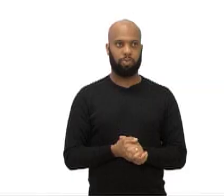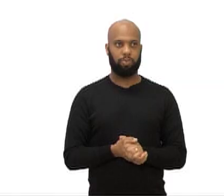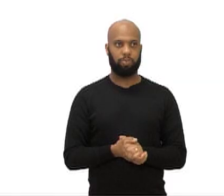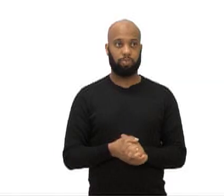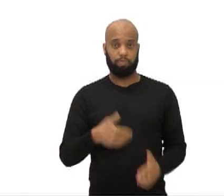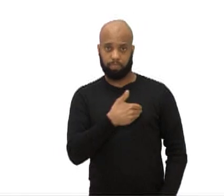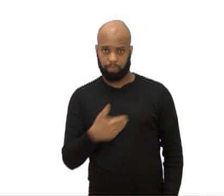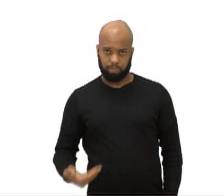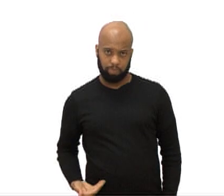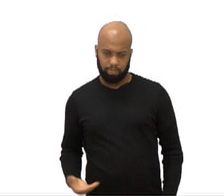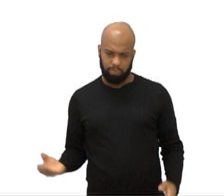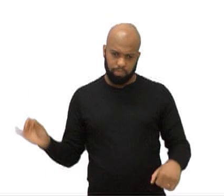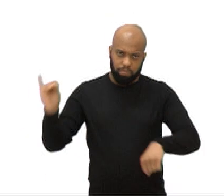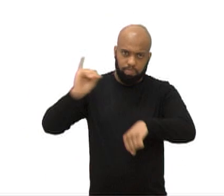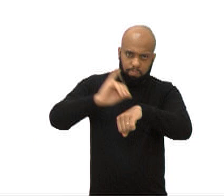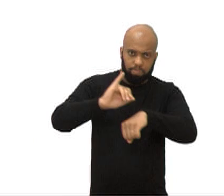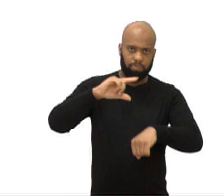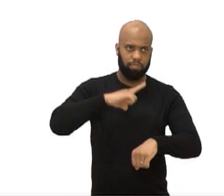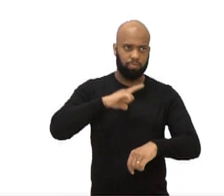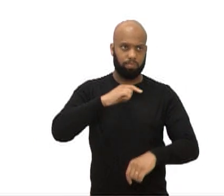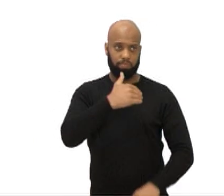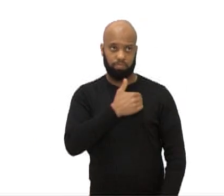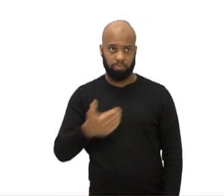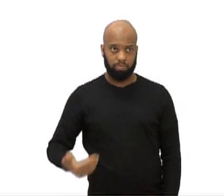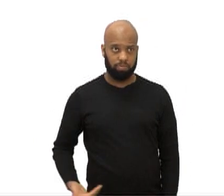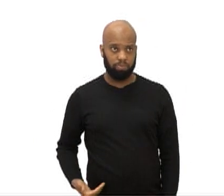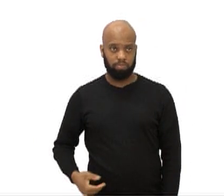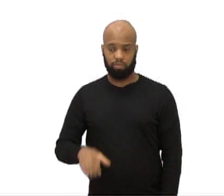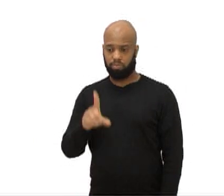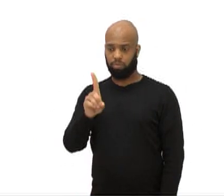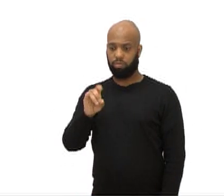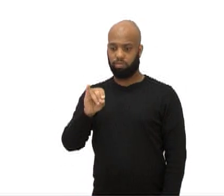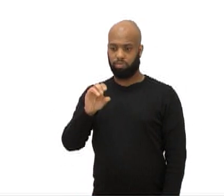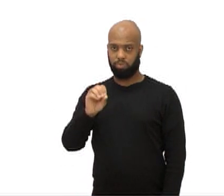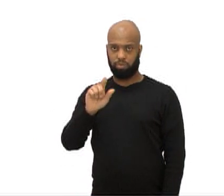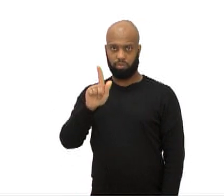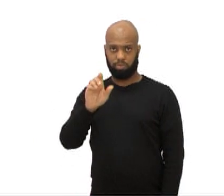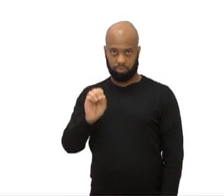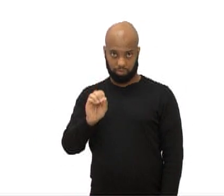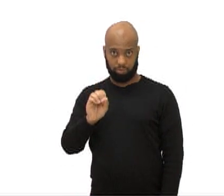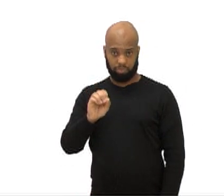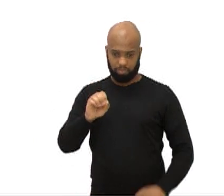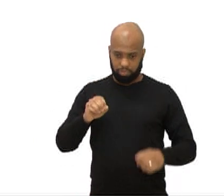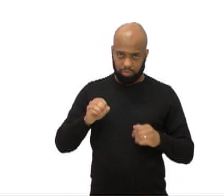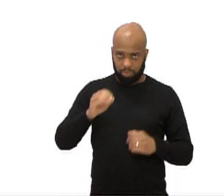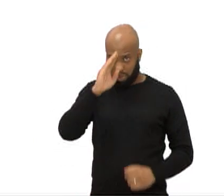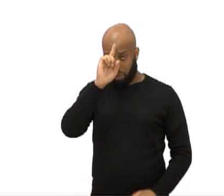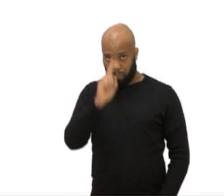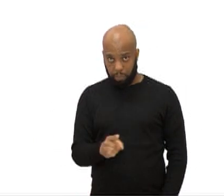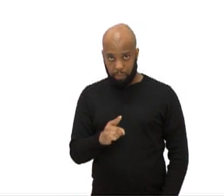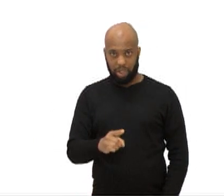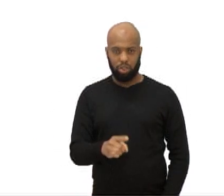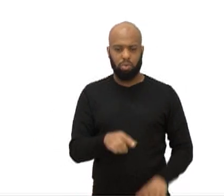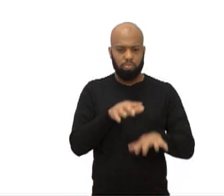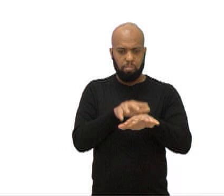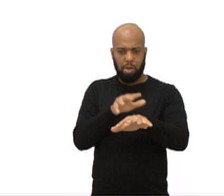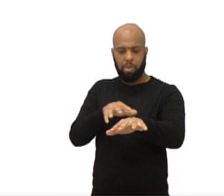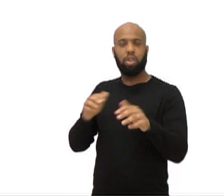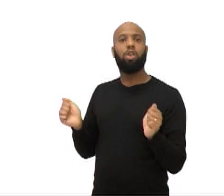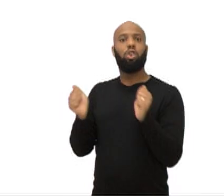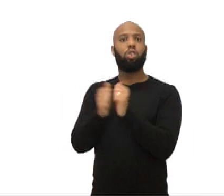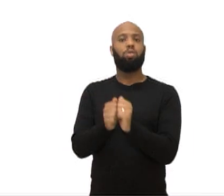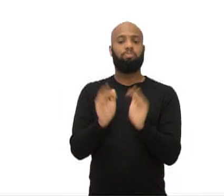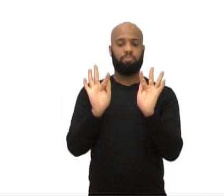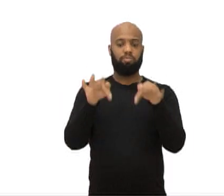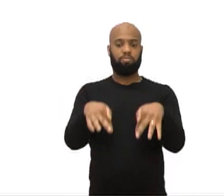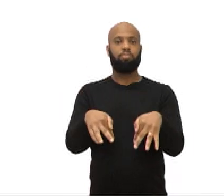O governo central, sob o governo de Diogo Feijó, enviou tropas imperiais e mercenárias para pôr fim